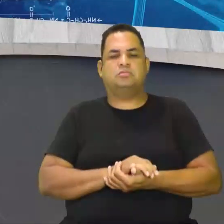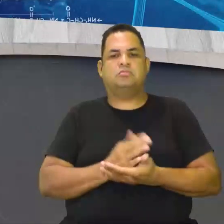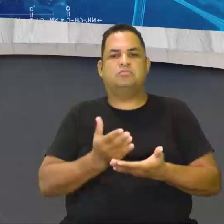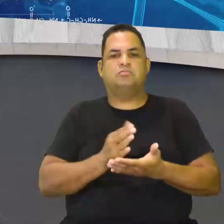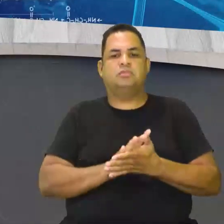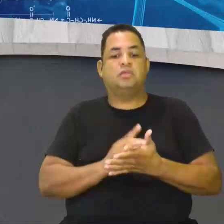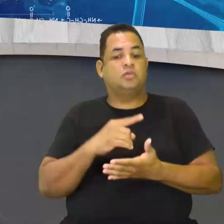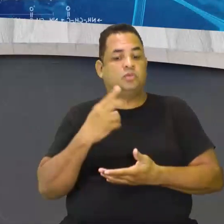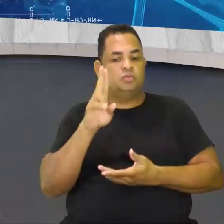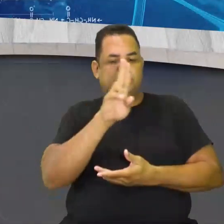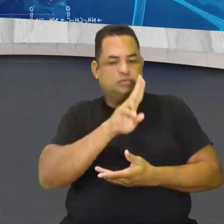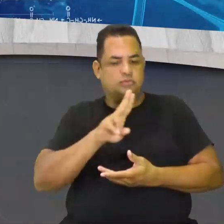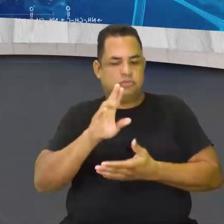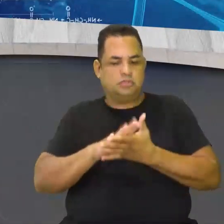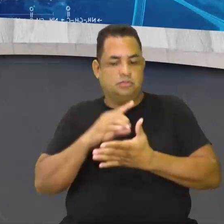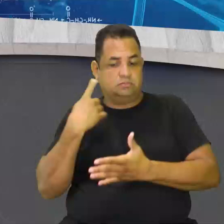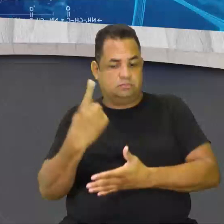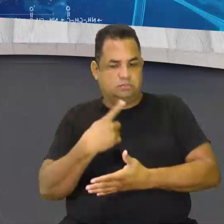da centrífuga.